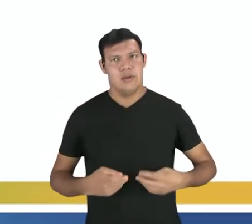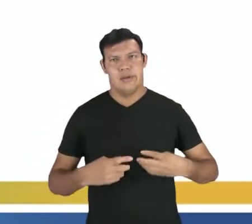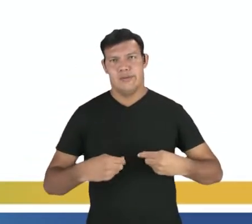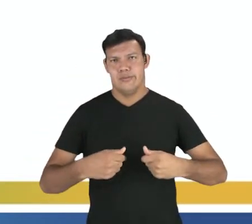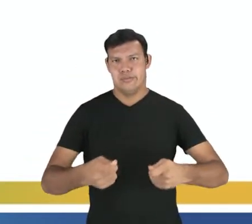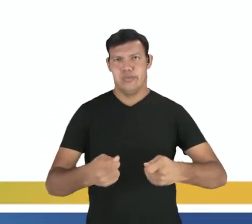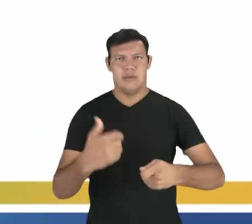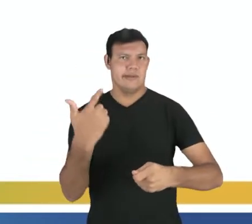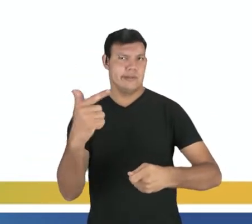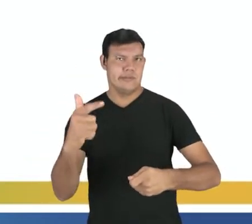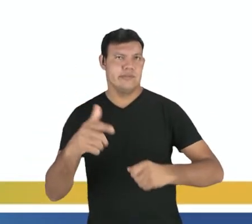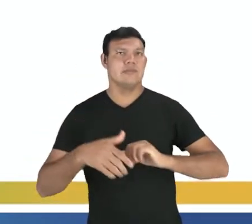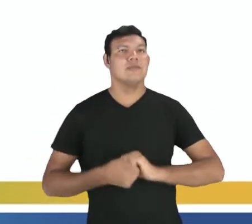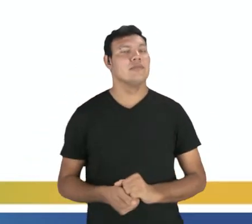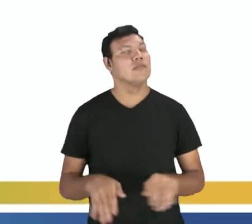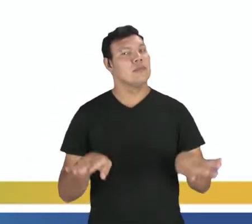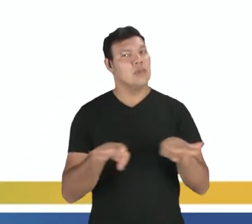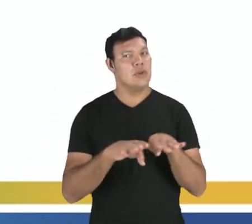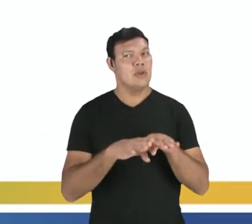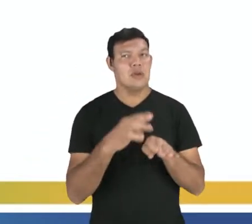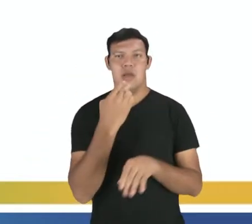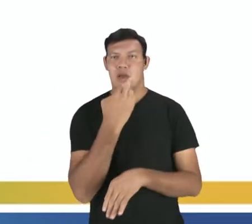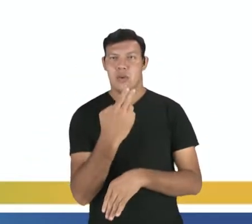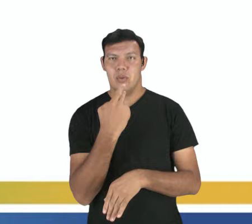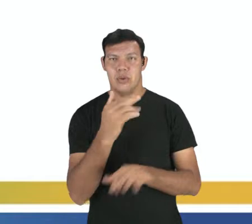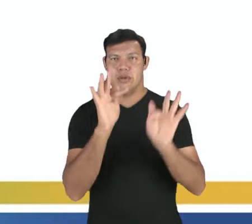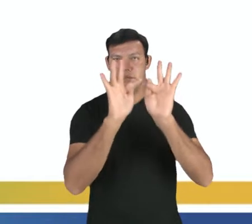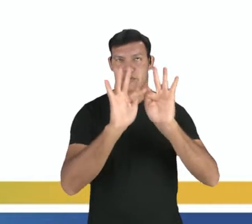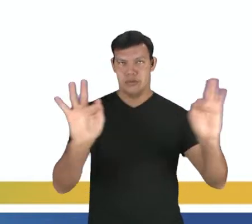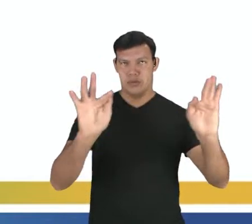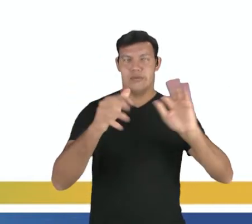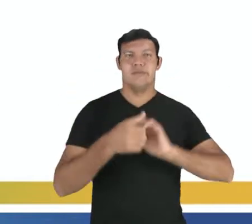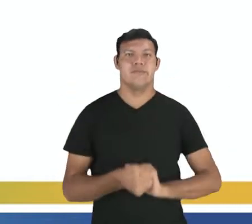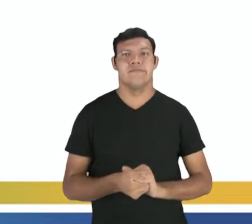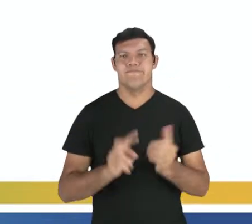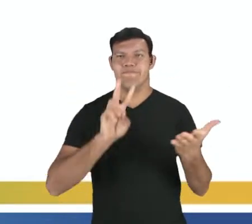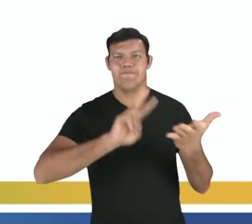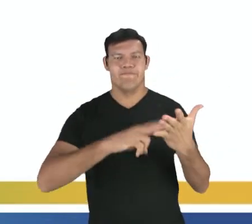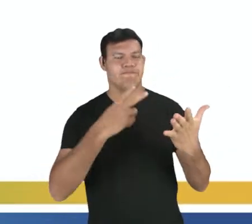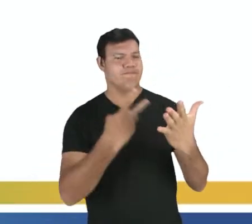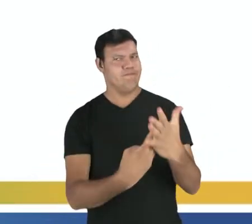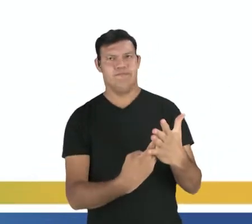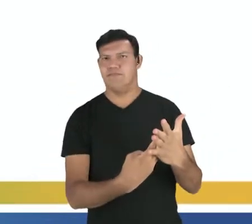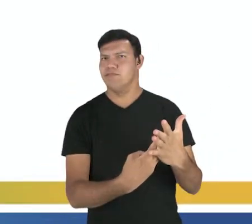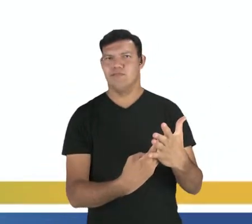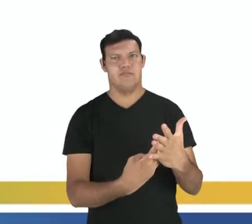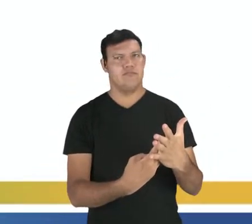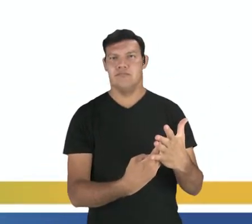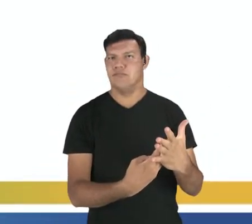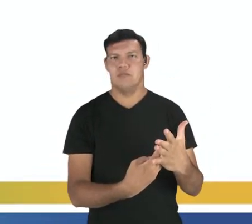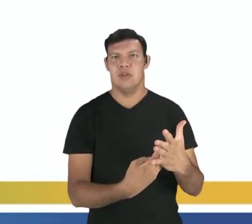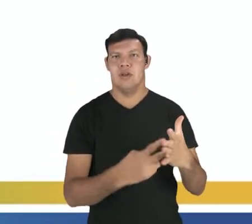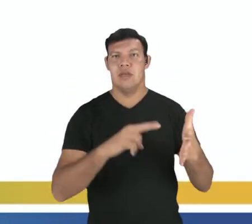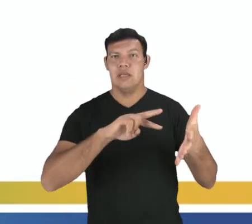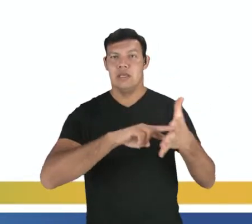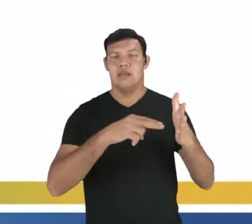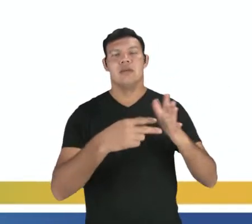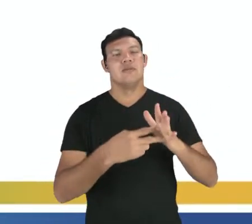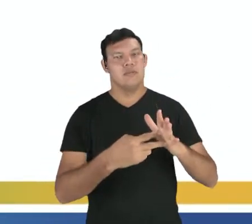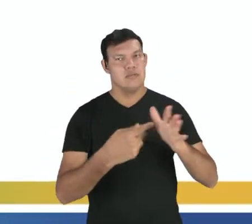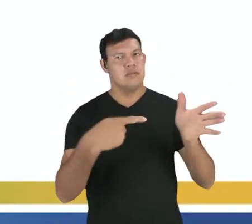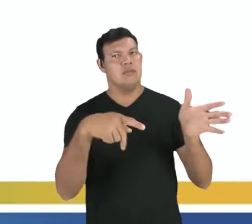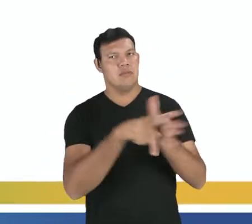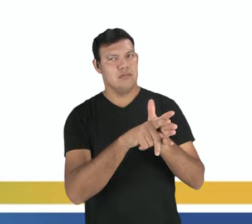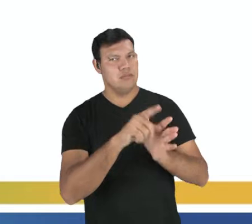Também temos as expressões idiomáticas, idioms, que não podem ser traduzidas ao pé da letra. Elas têm um significado bem